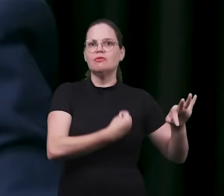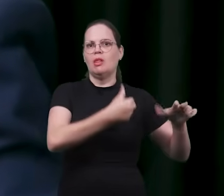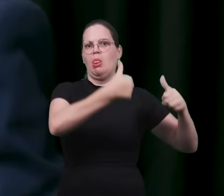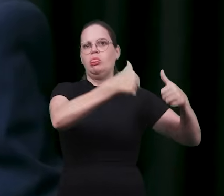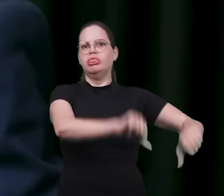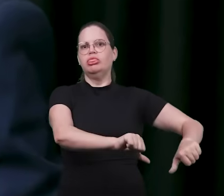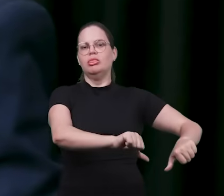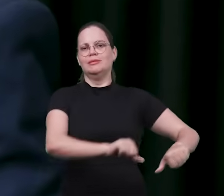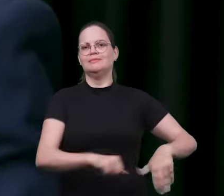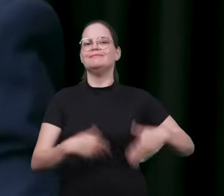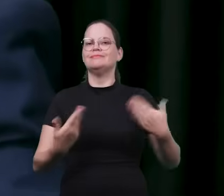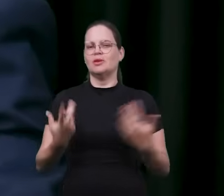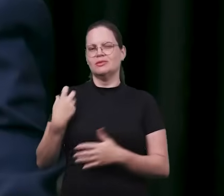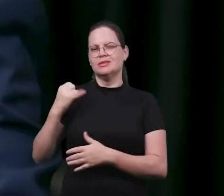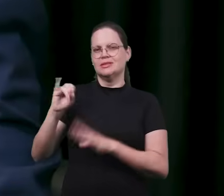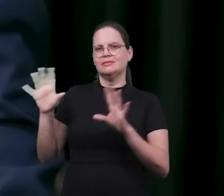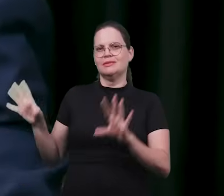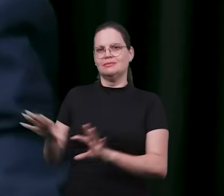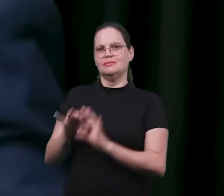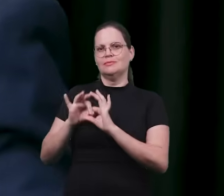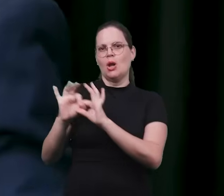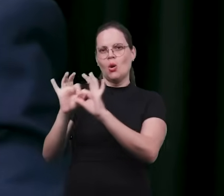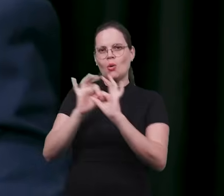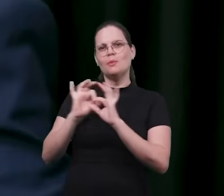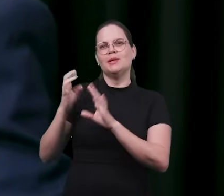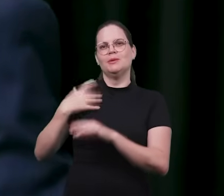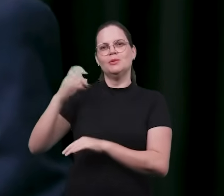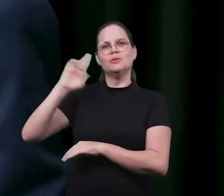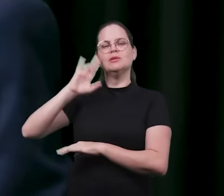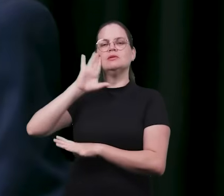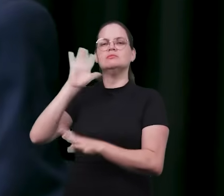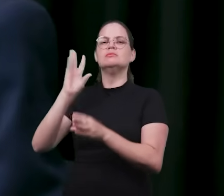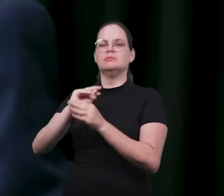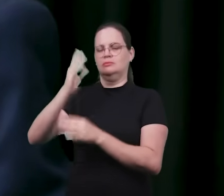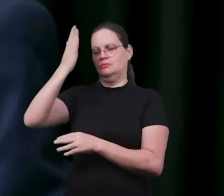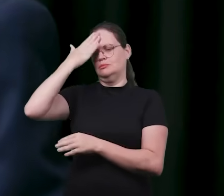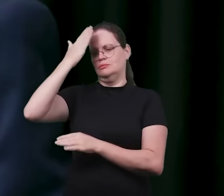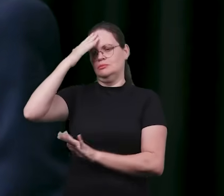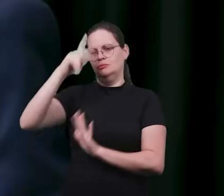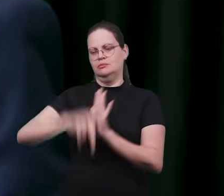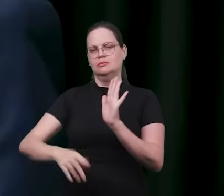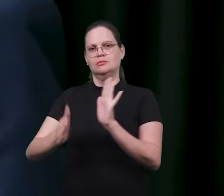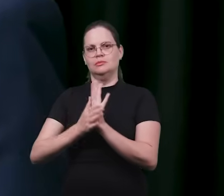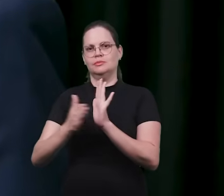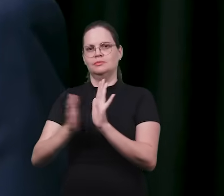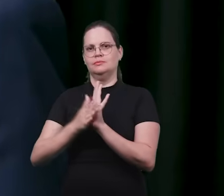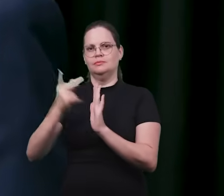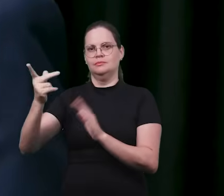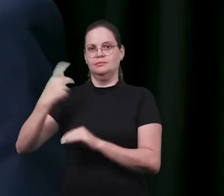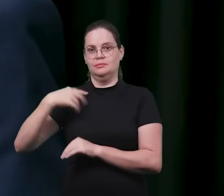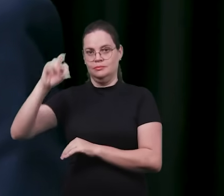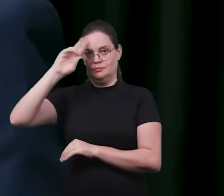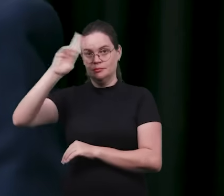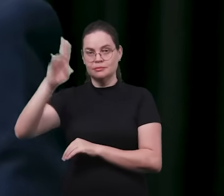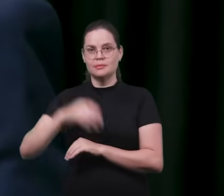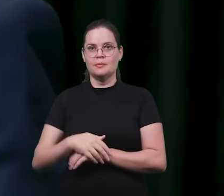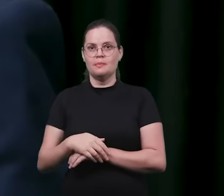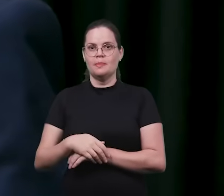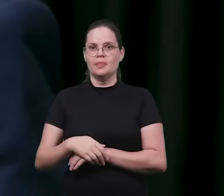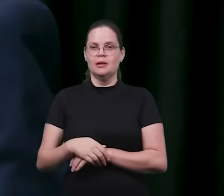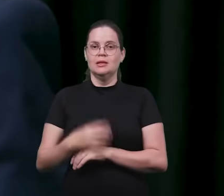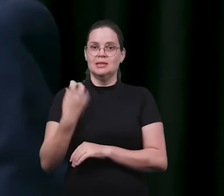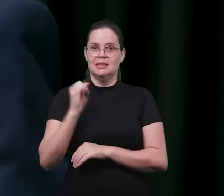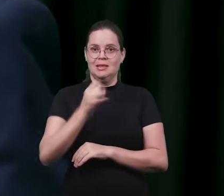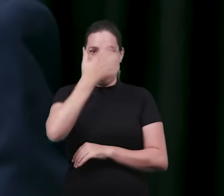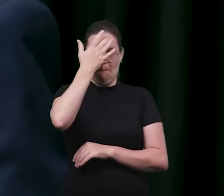em comunhão com o Senhor, ele entende. É isso mesmo. Ele entende aquilo que é o projeto do Senhor. E ninguém que se